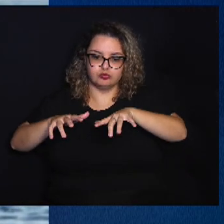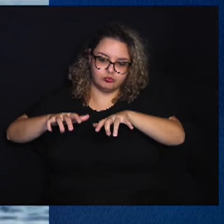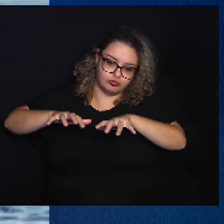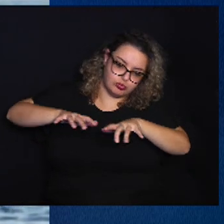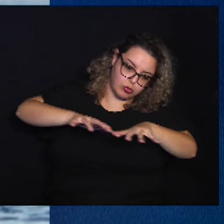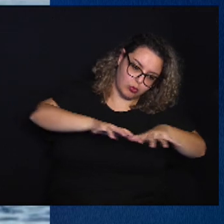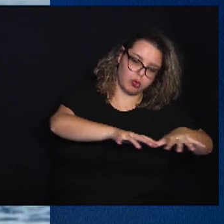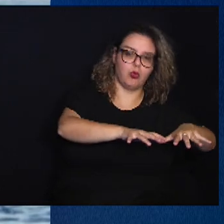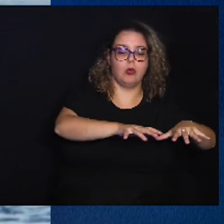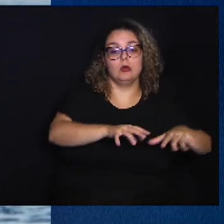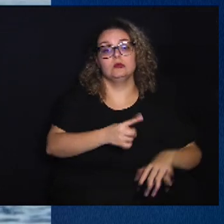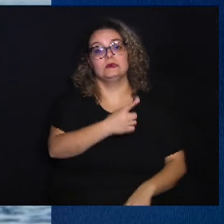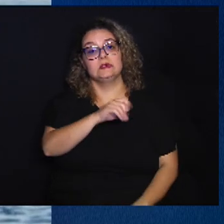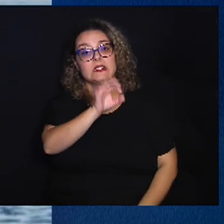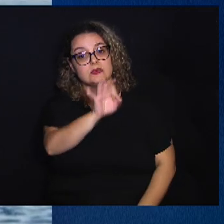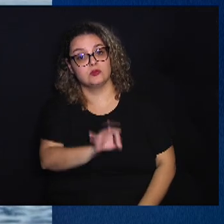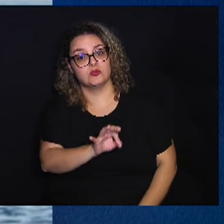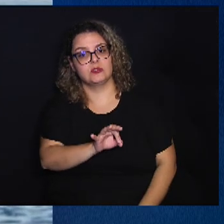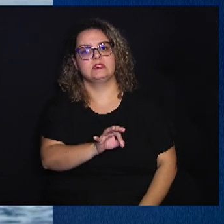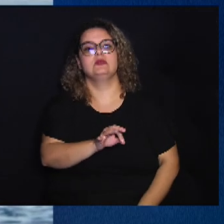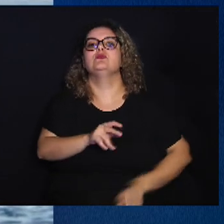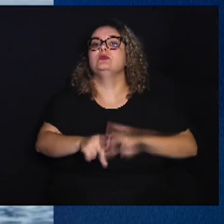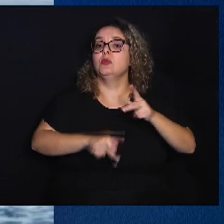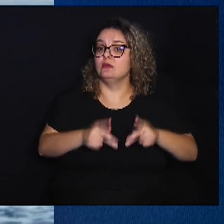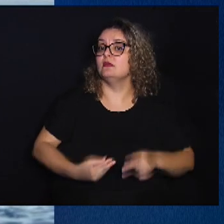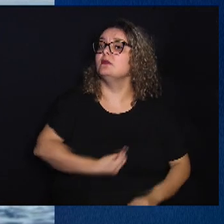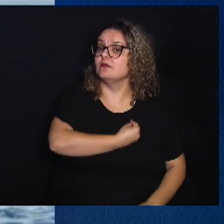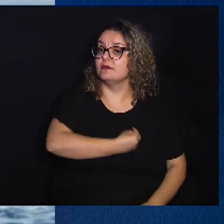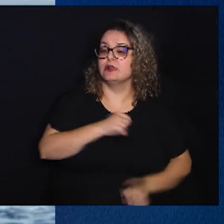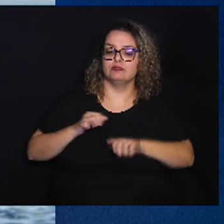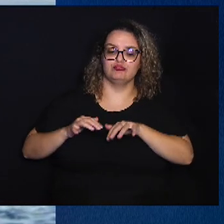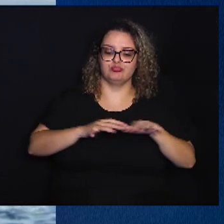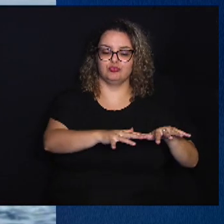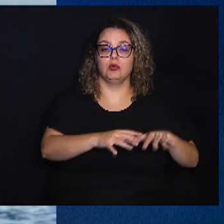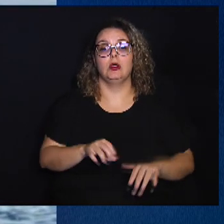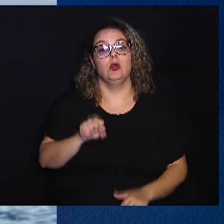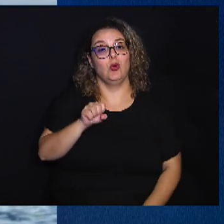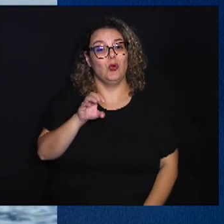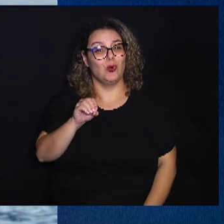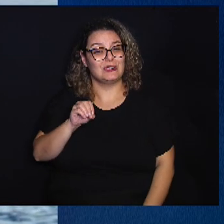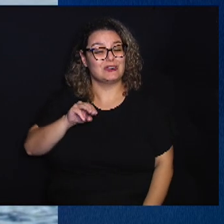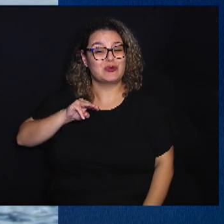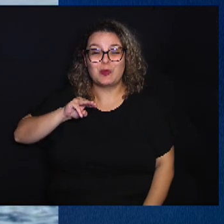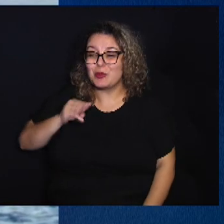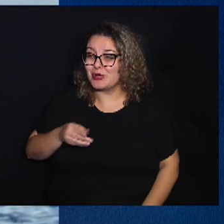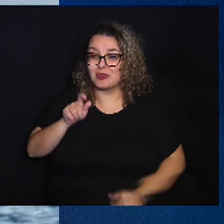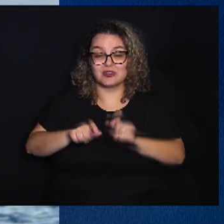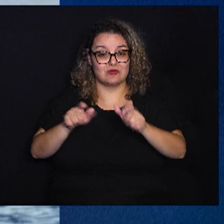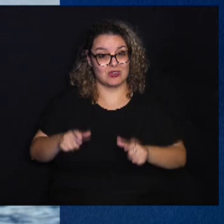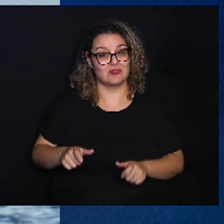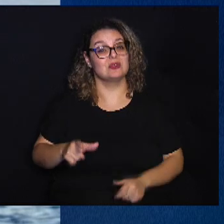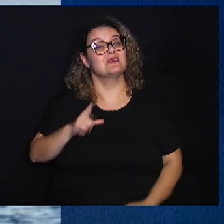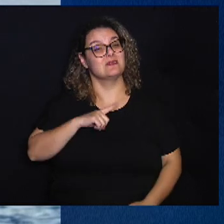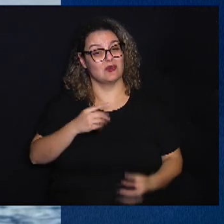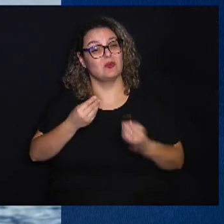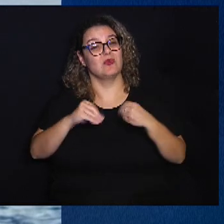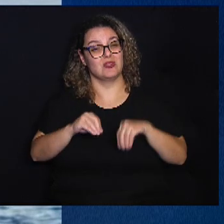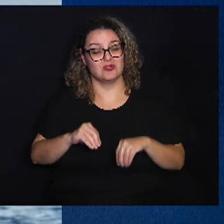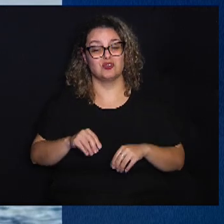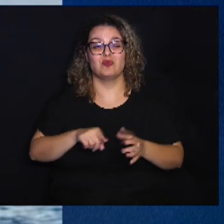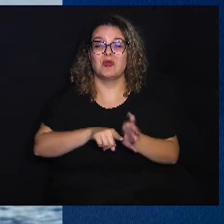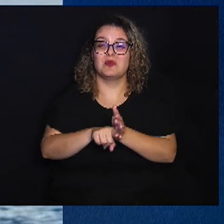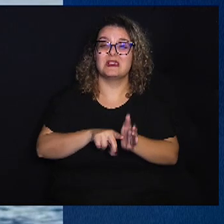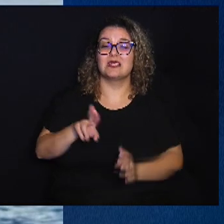por 10% da população global, o que significa 800 milhões de pessoas. Uma pesquisa da USP